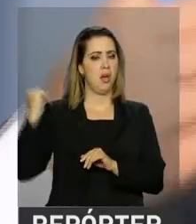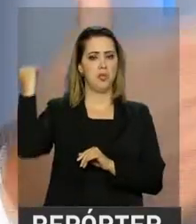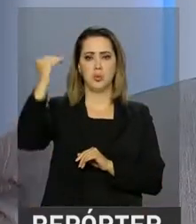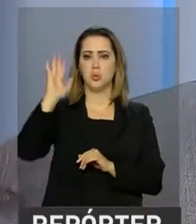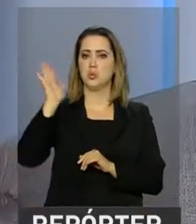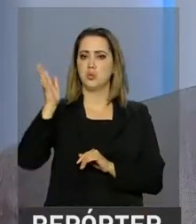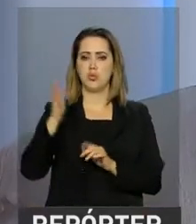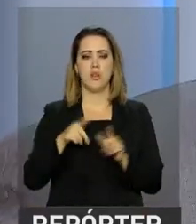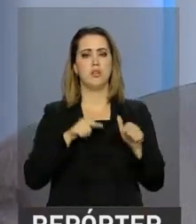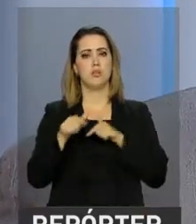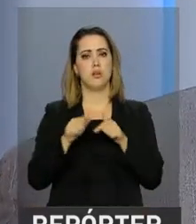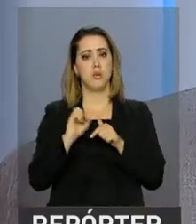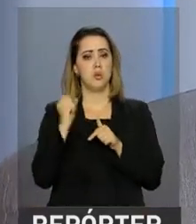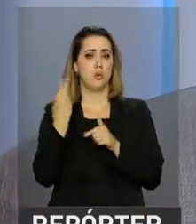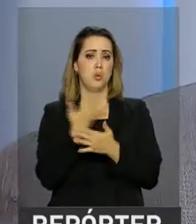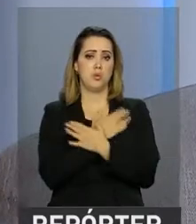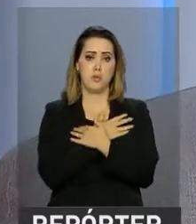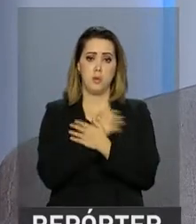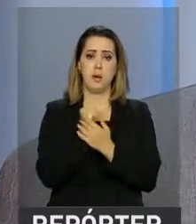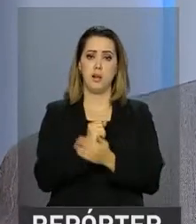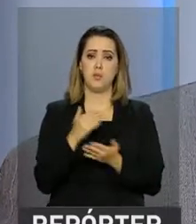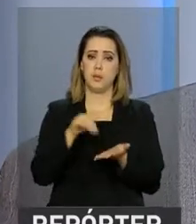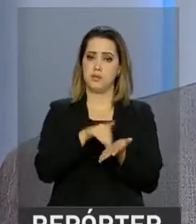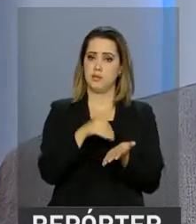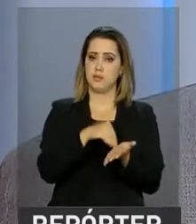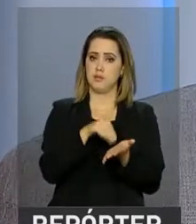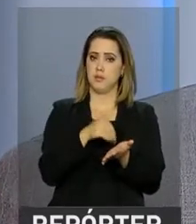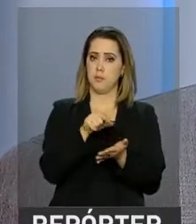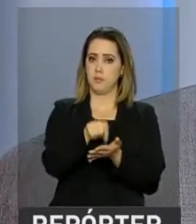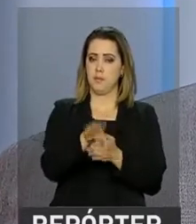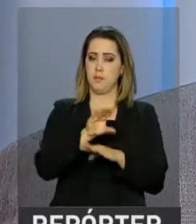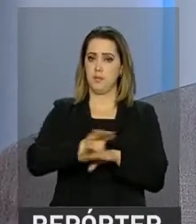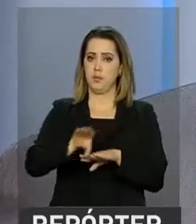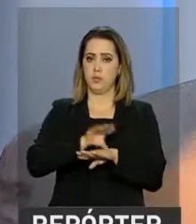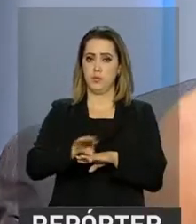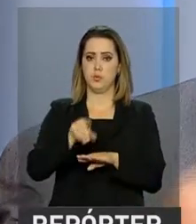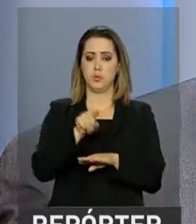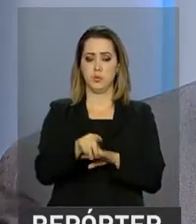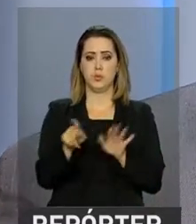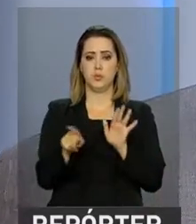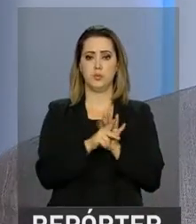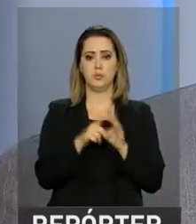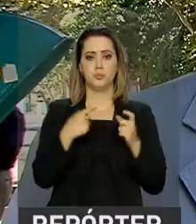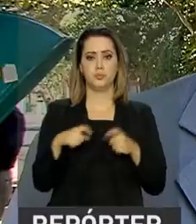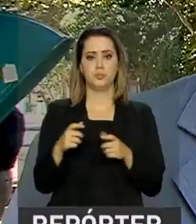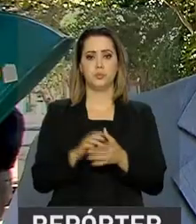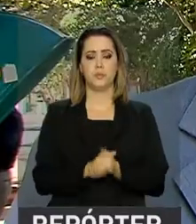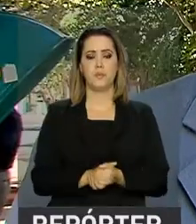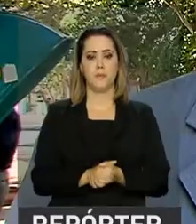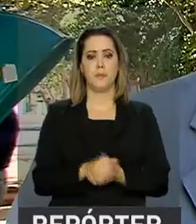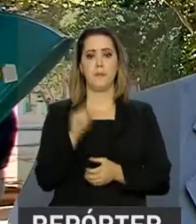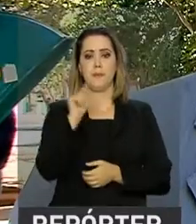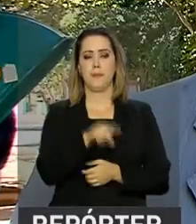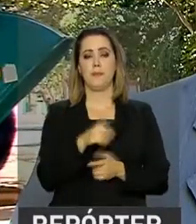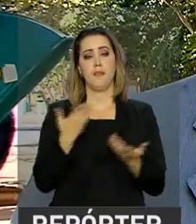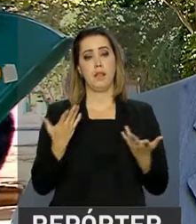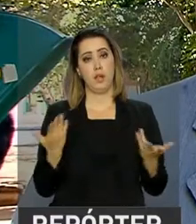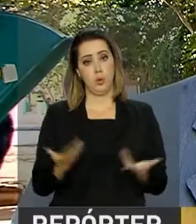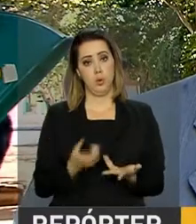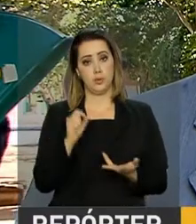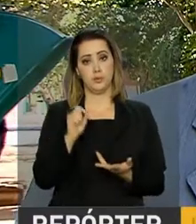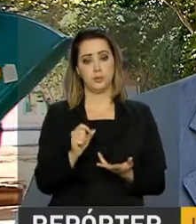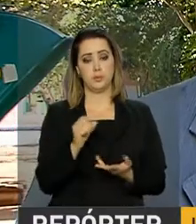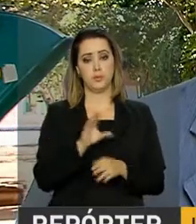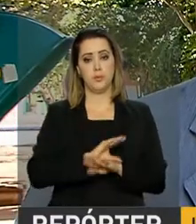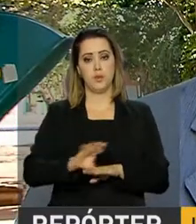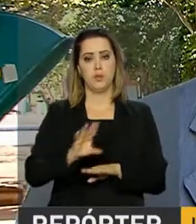esteja no mercado de trabalho ou desempregado, pode se candidatar para ter esse tipo de oferta em sua localidade. Nessa modalidade do Pronatec,